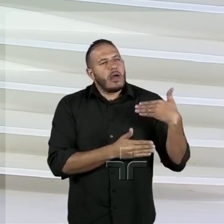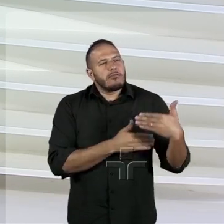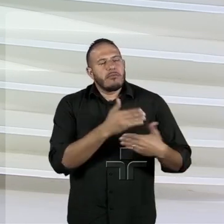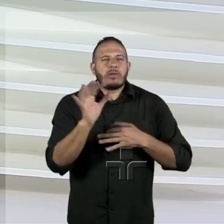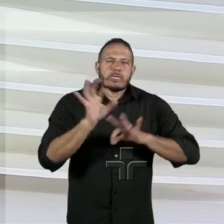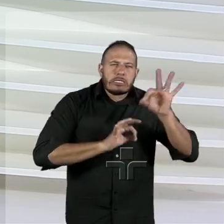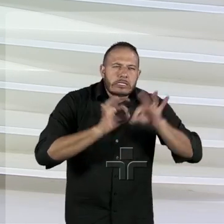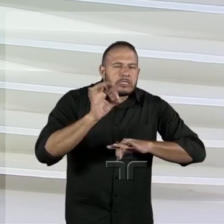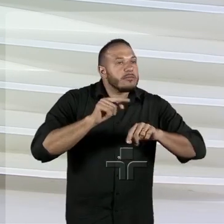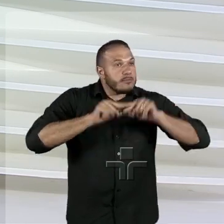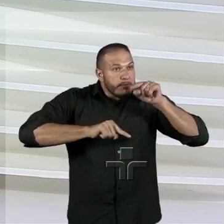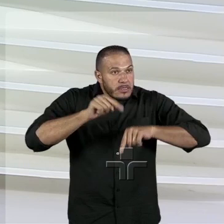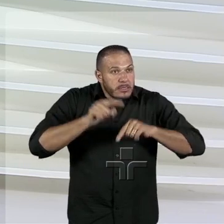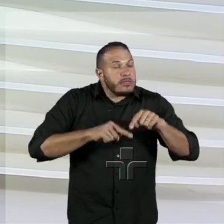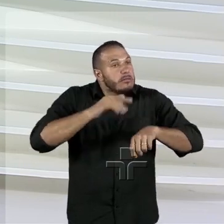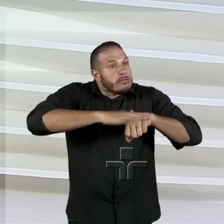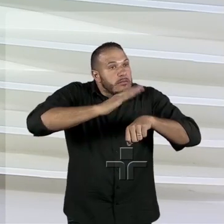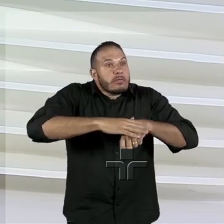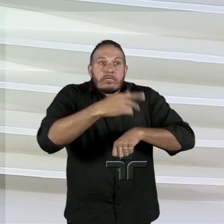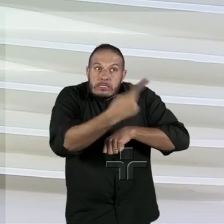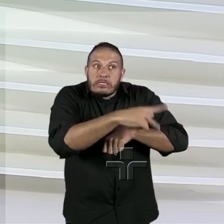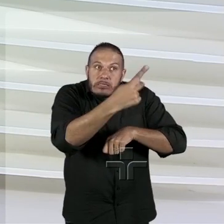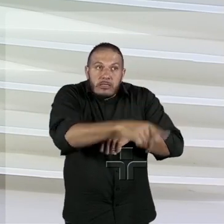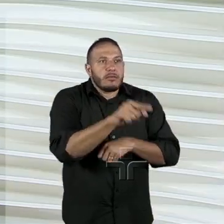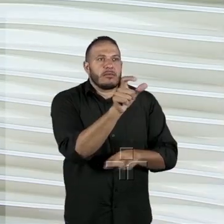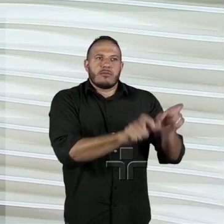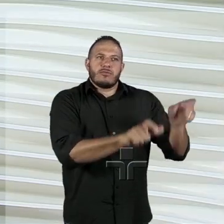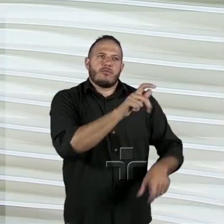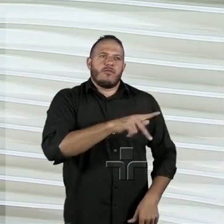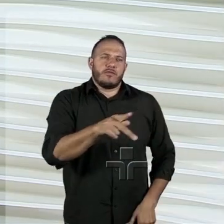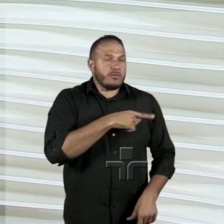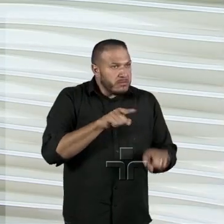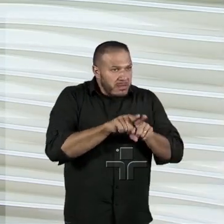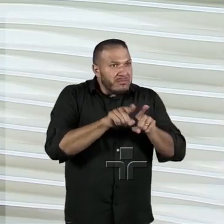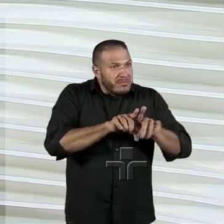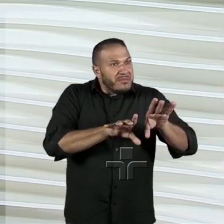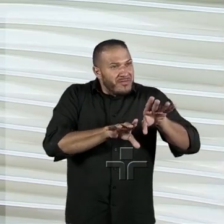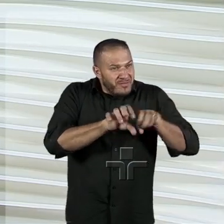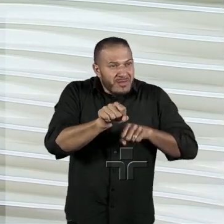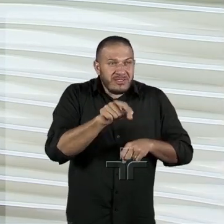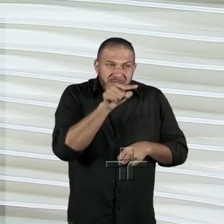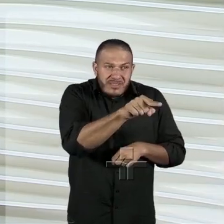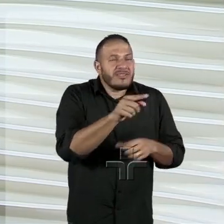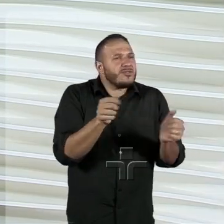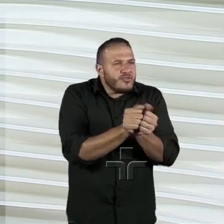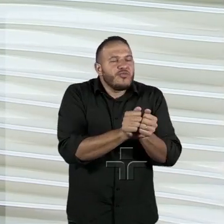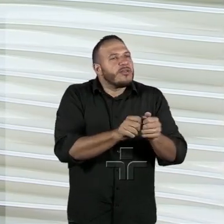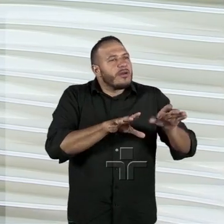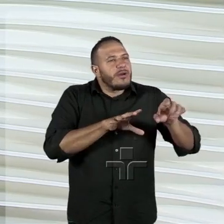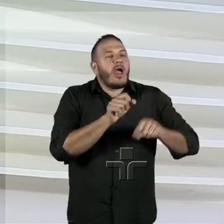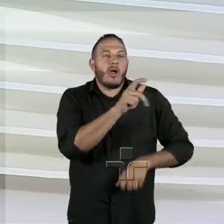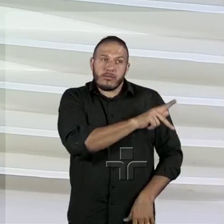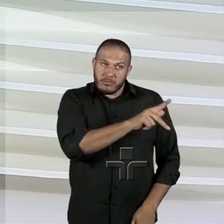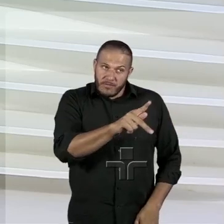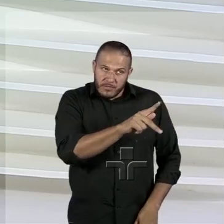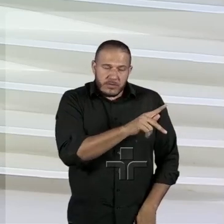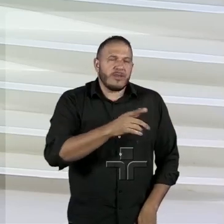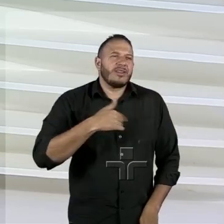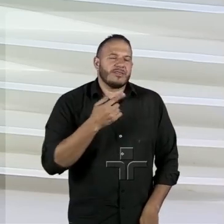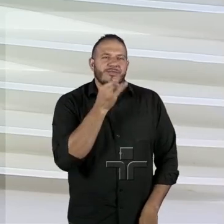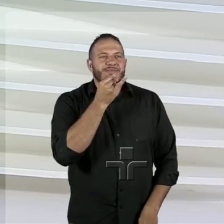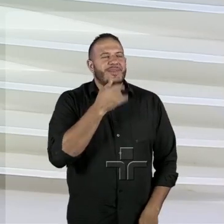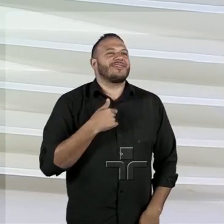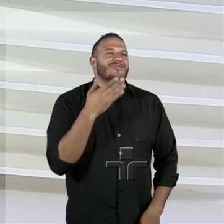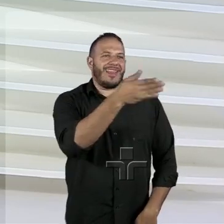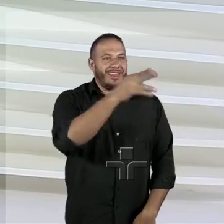materiais feito pelos professores. Aliás, a formação tem que ser de formação de pares. O professor, a gente vai lá